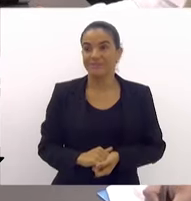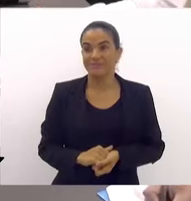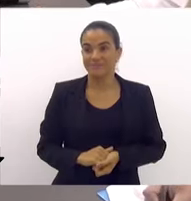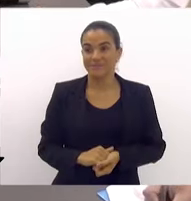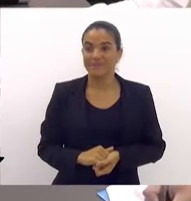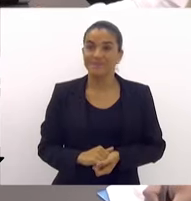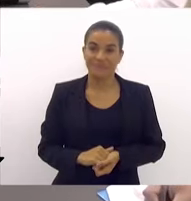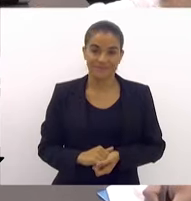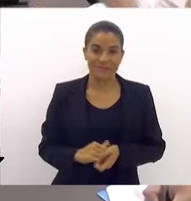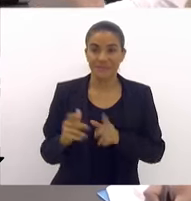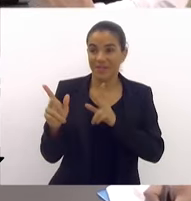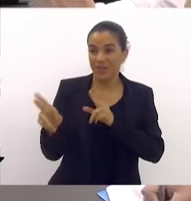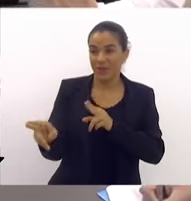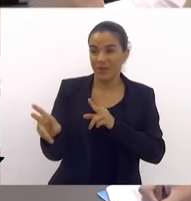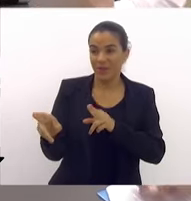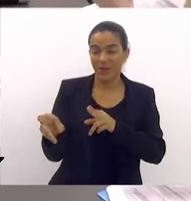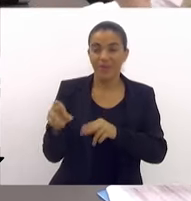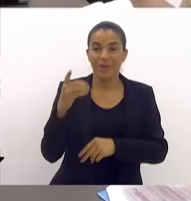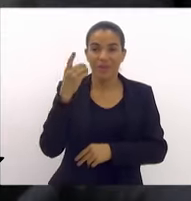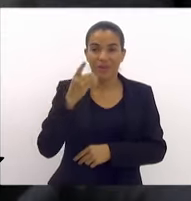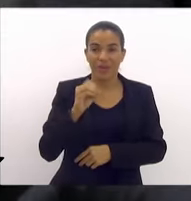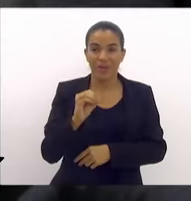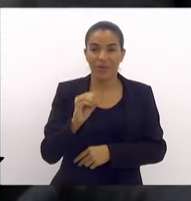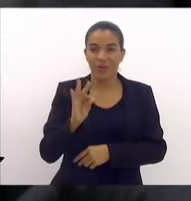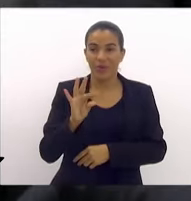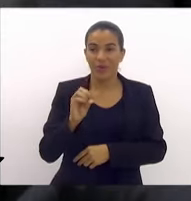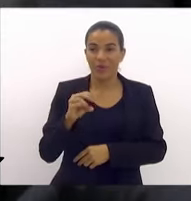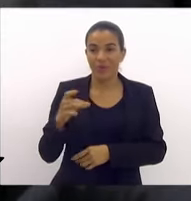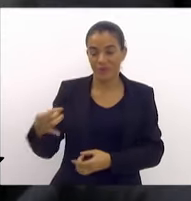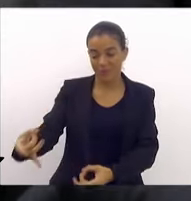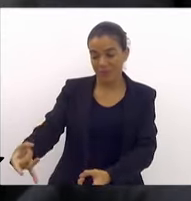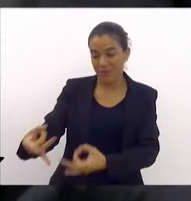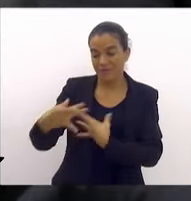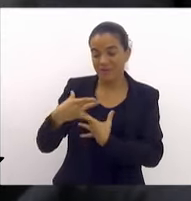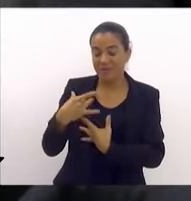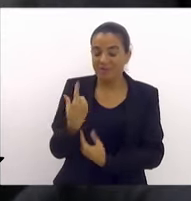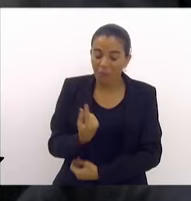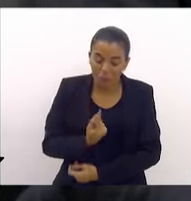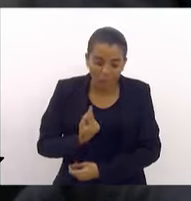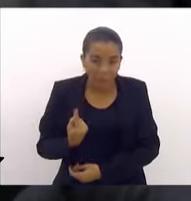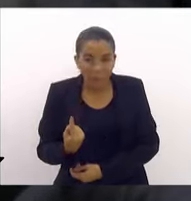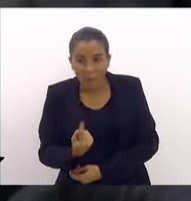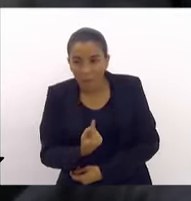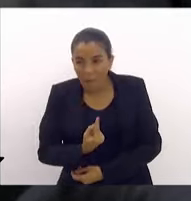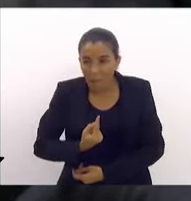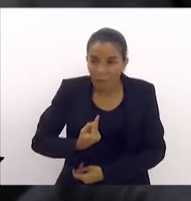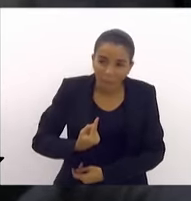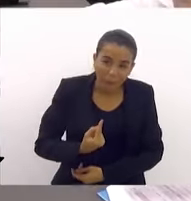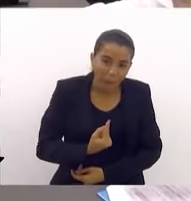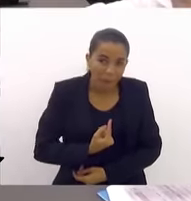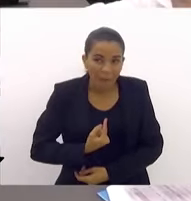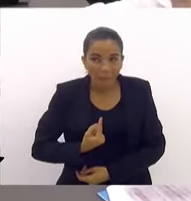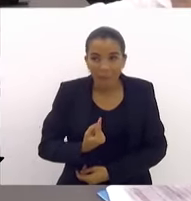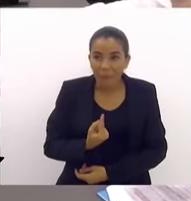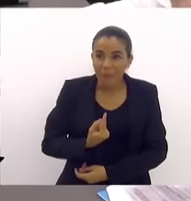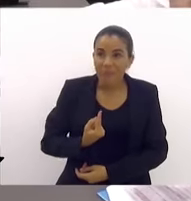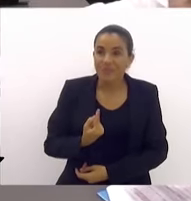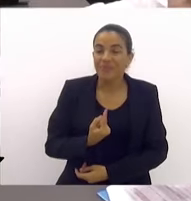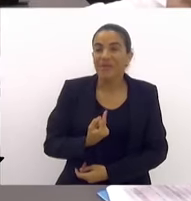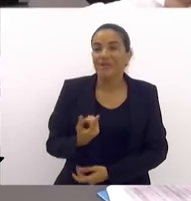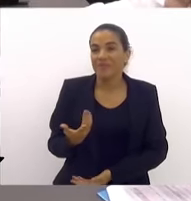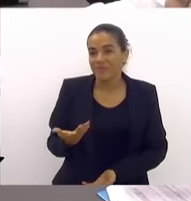Como diz o deputado Ottoni, não me abandone, senão eu pereço. Né? Aliás, já virou até aqui,